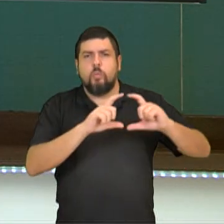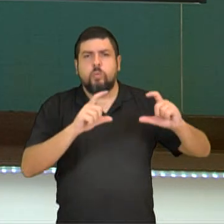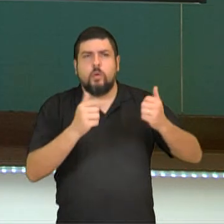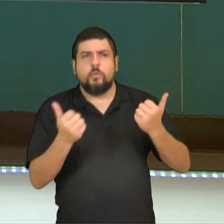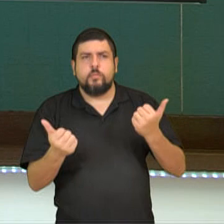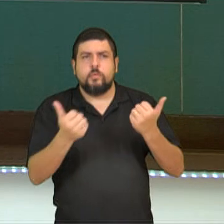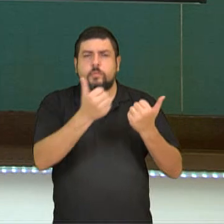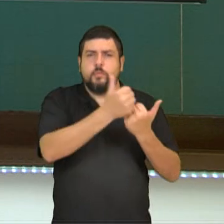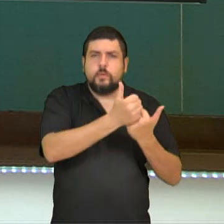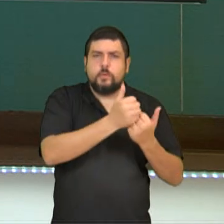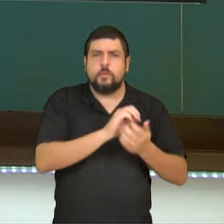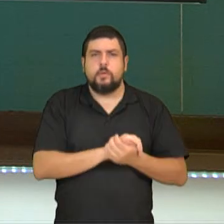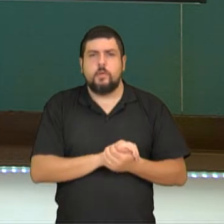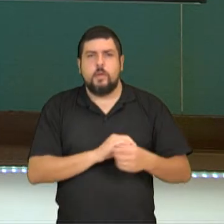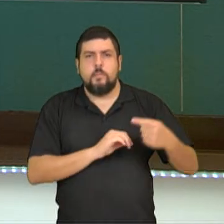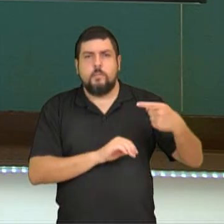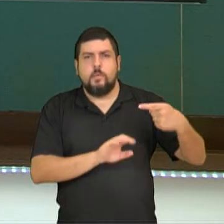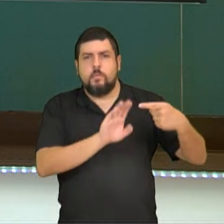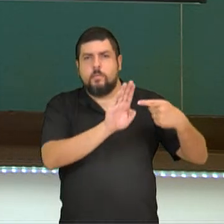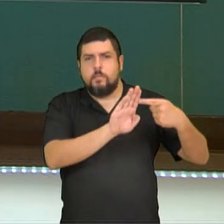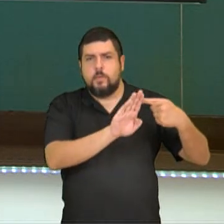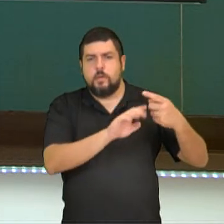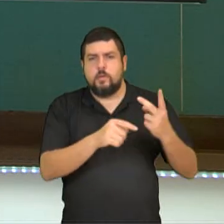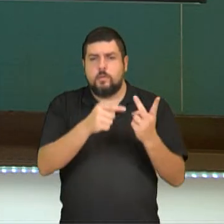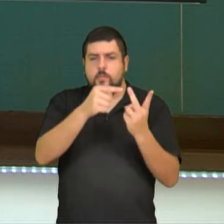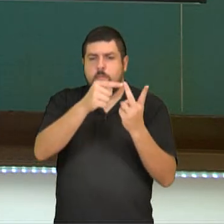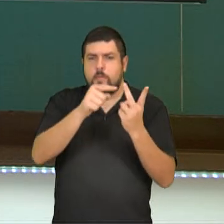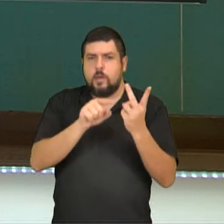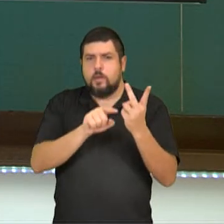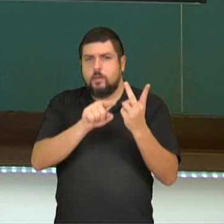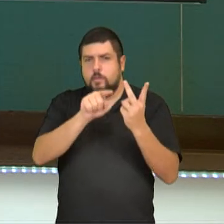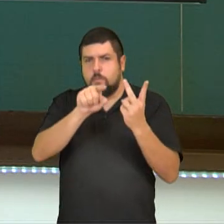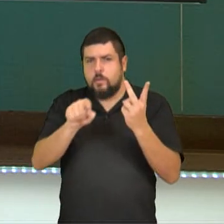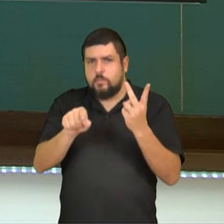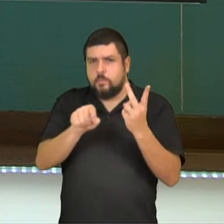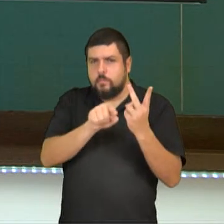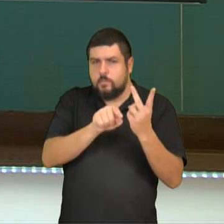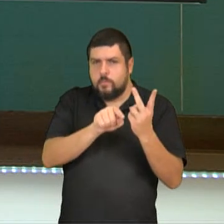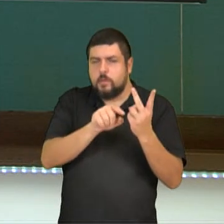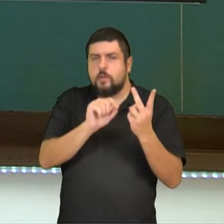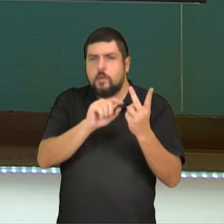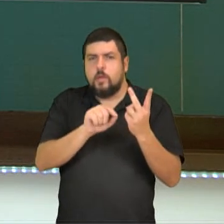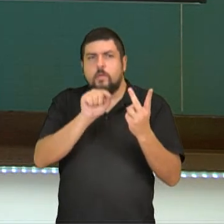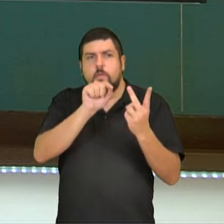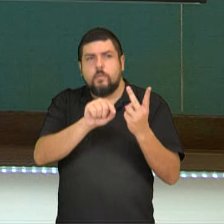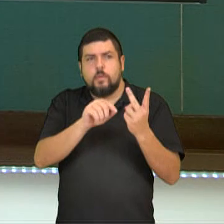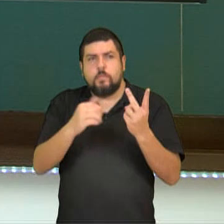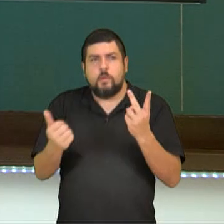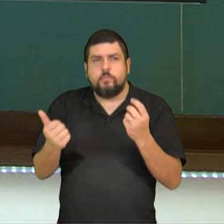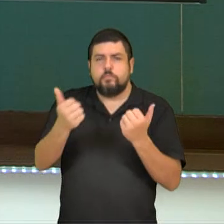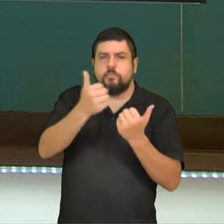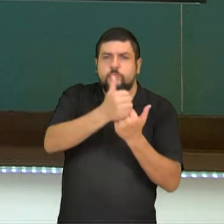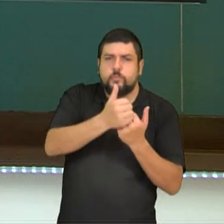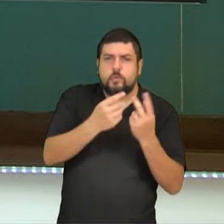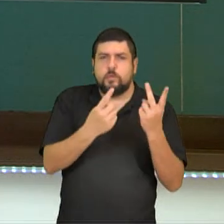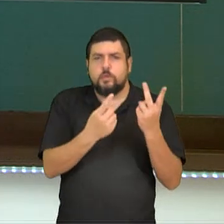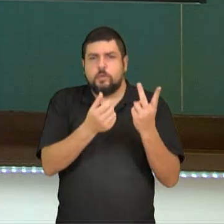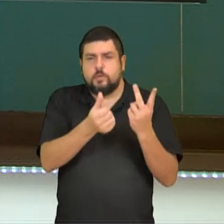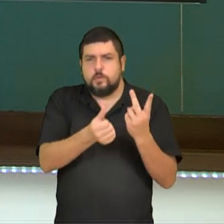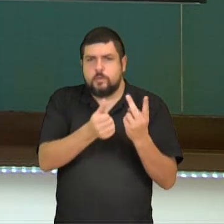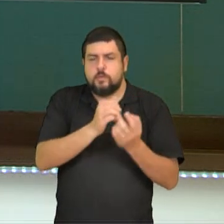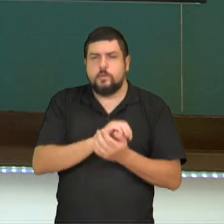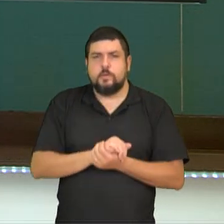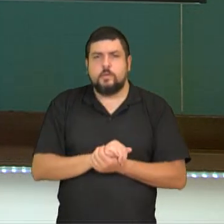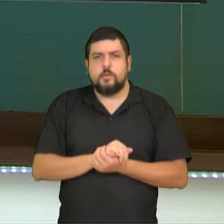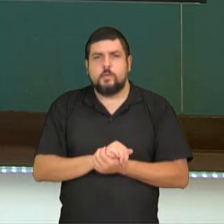mais ou menos raiz de delta sobre 2a. Então, substituindo os valores, né, nós temos menos 2, mais ou menos a raiz quadrada